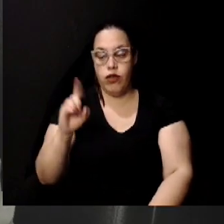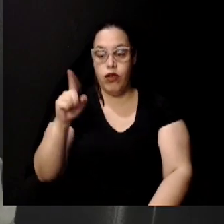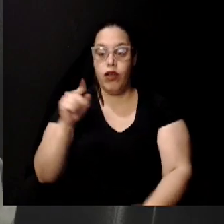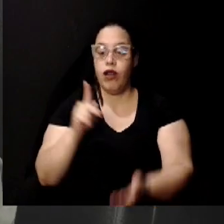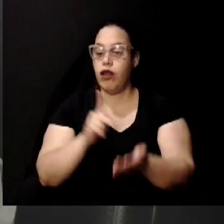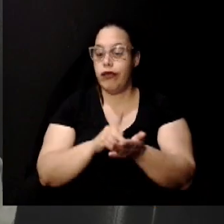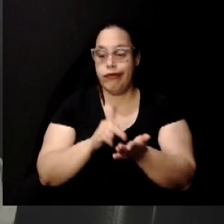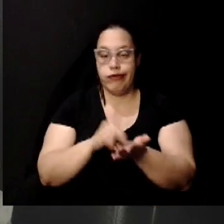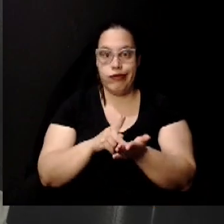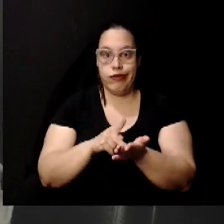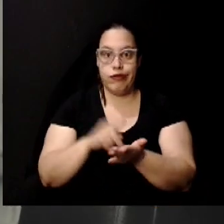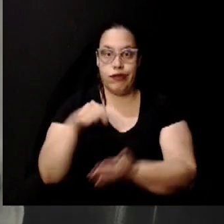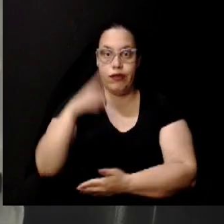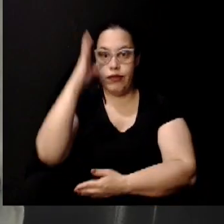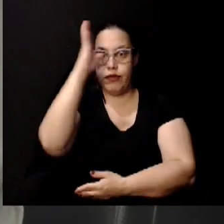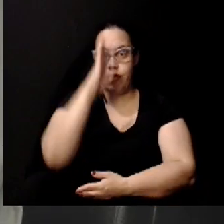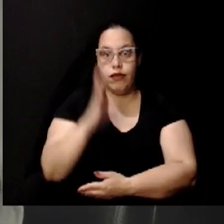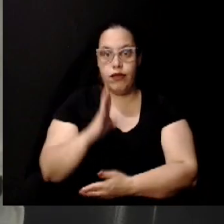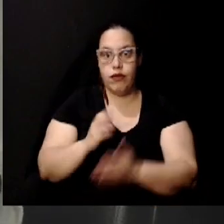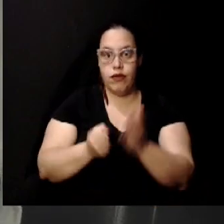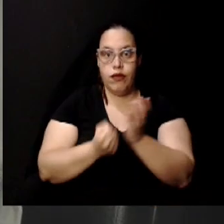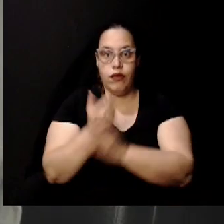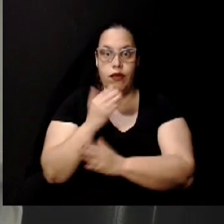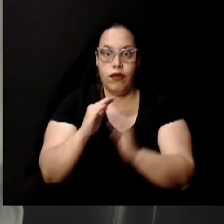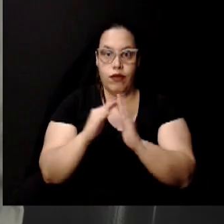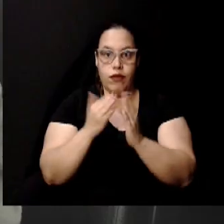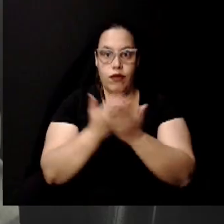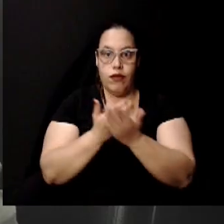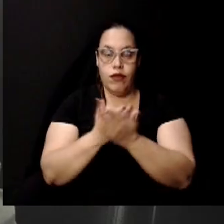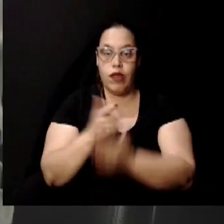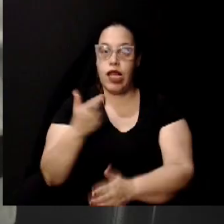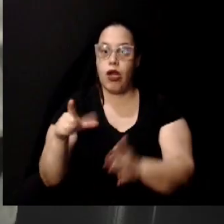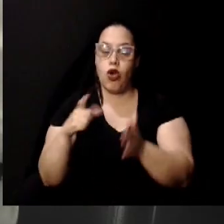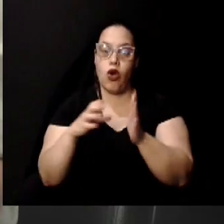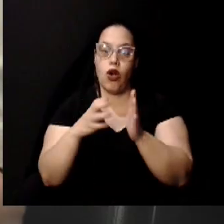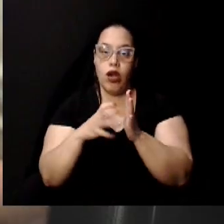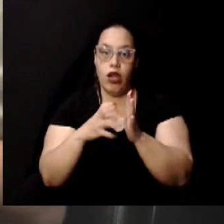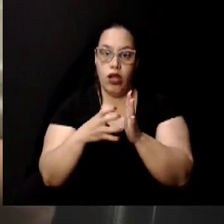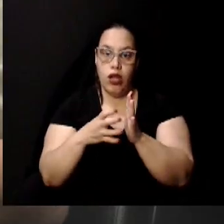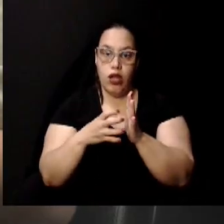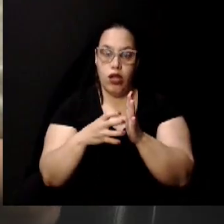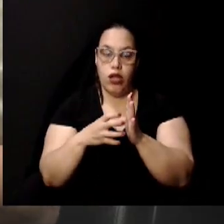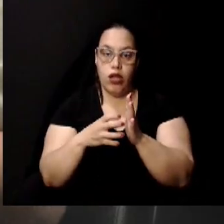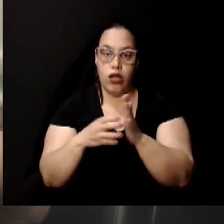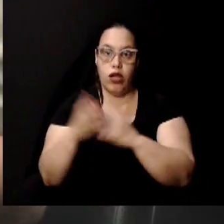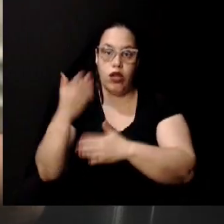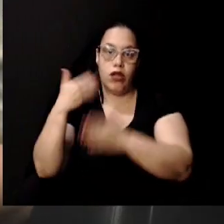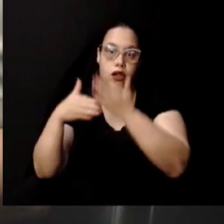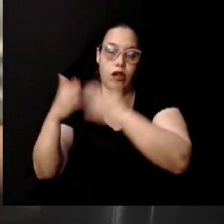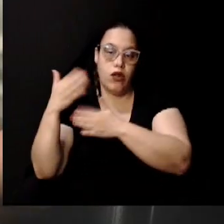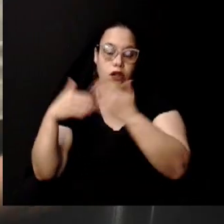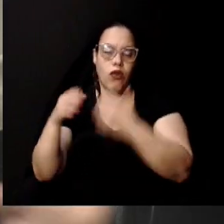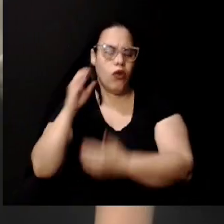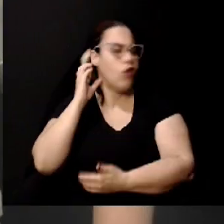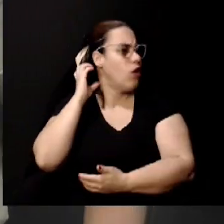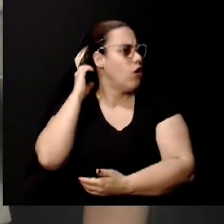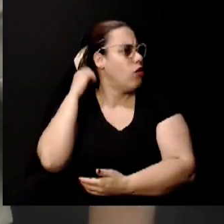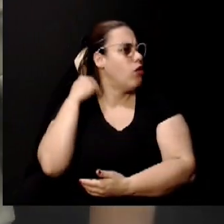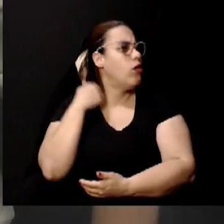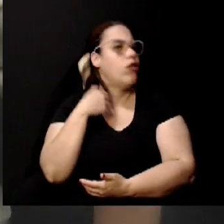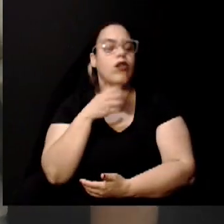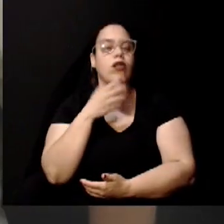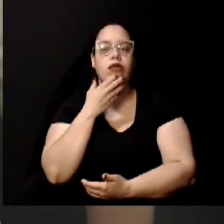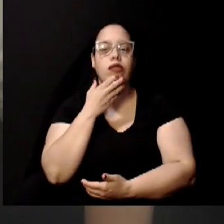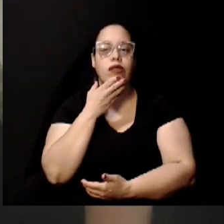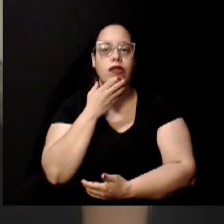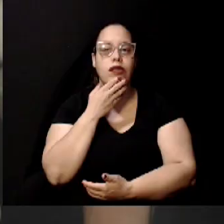no Brasil apareceu com Escola Sem Partido, né? Mas ele tem raízes. Às vezes eu vejo as pessoas falando, achando que estão